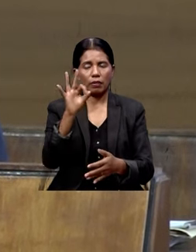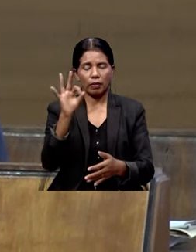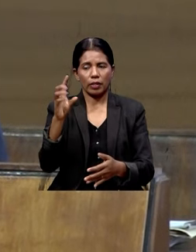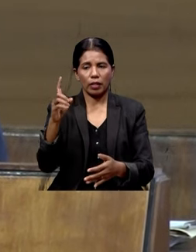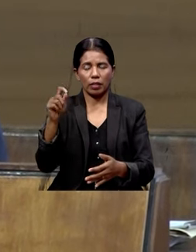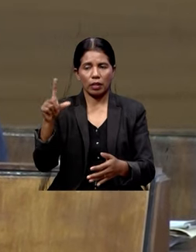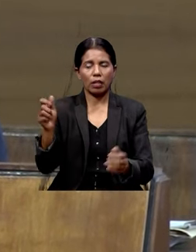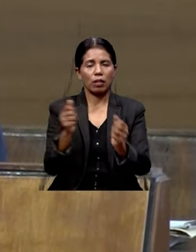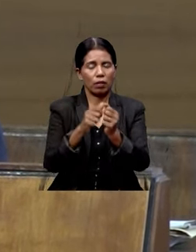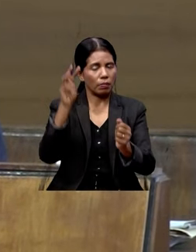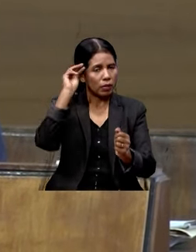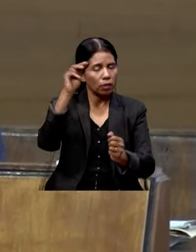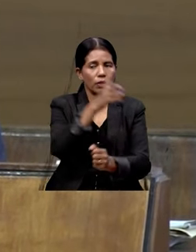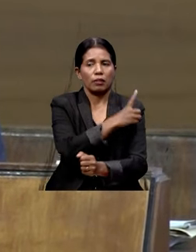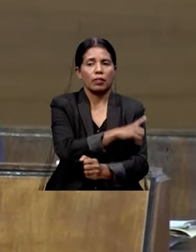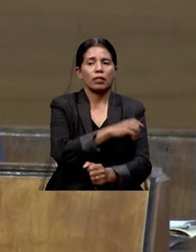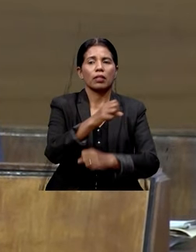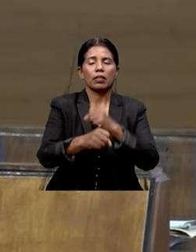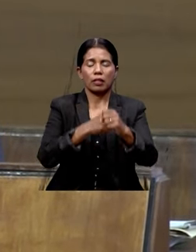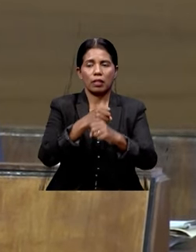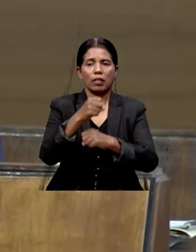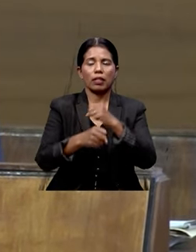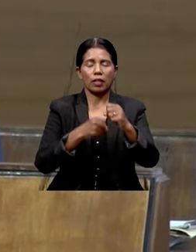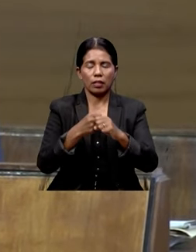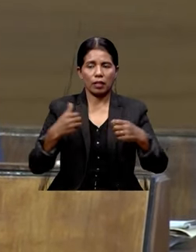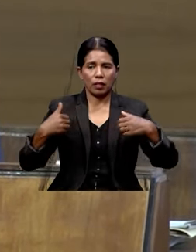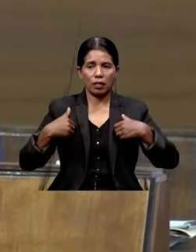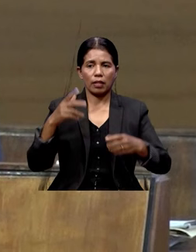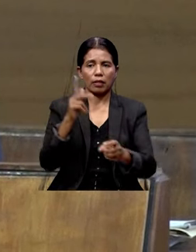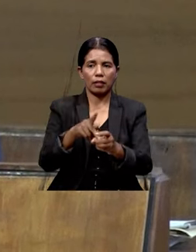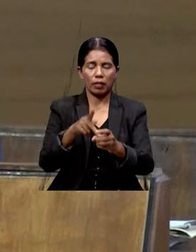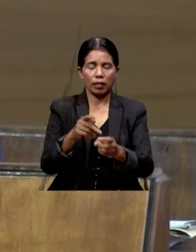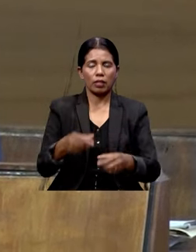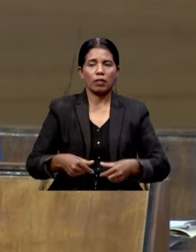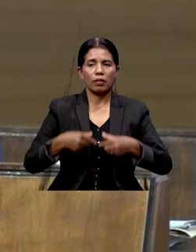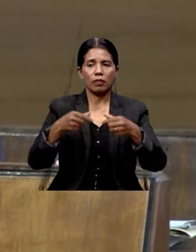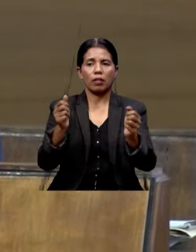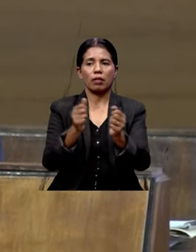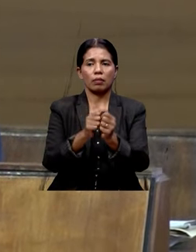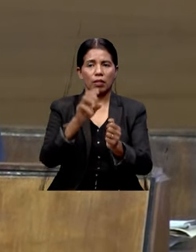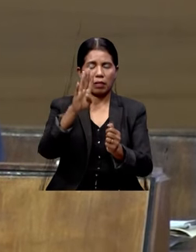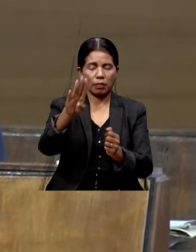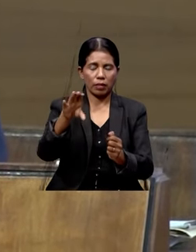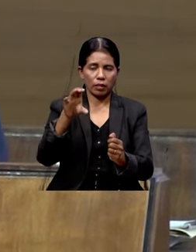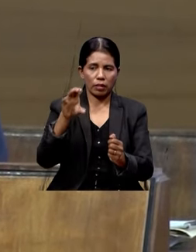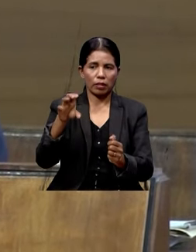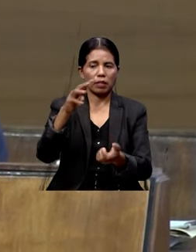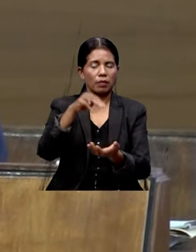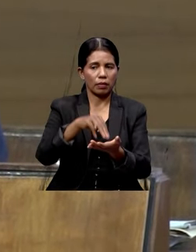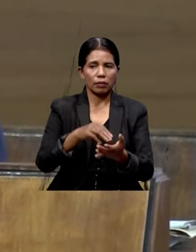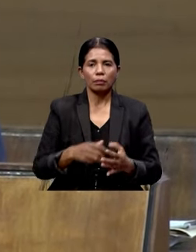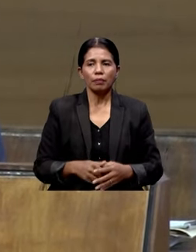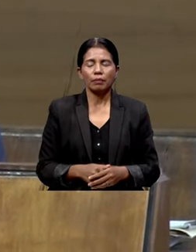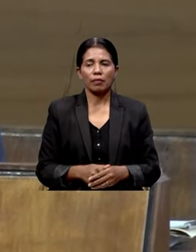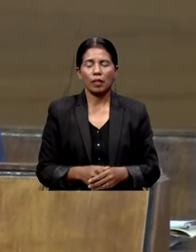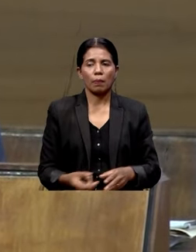o Ministério da Defesa, nia, tina e combustível atribui 400 a 600 mil de.